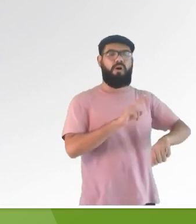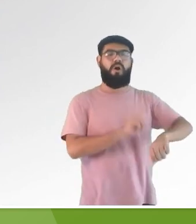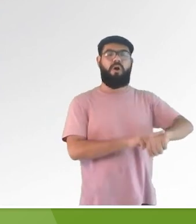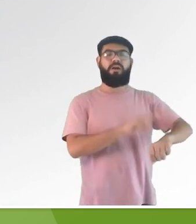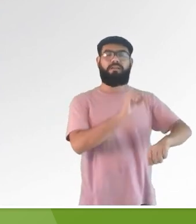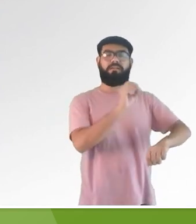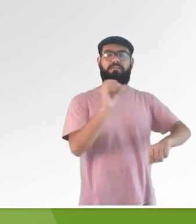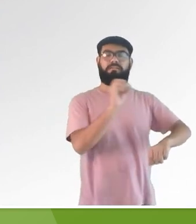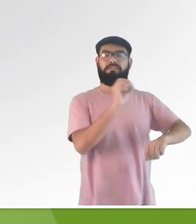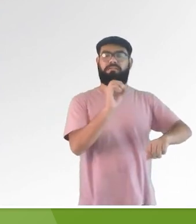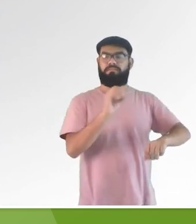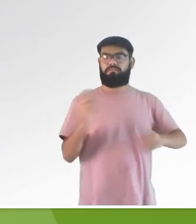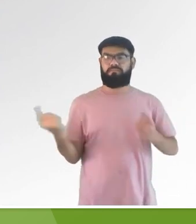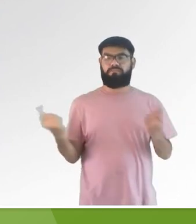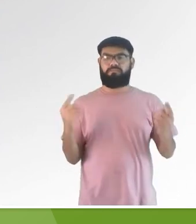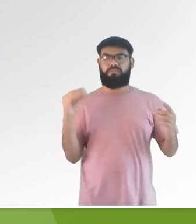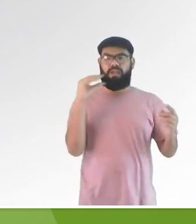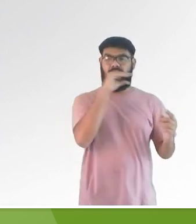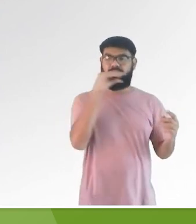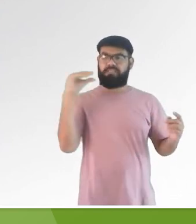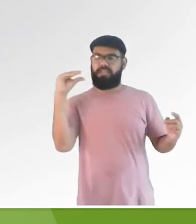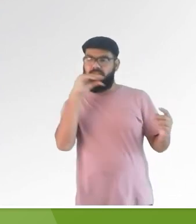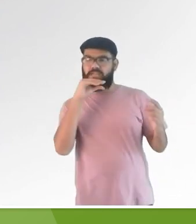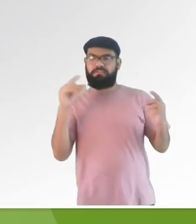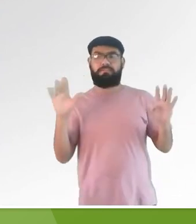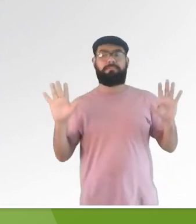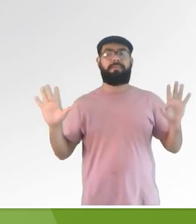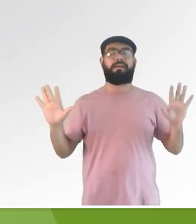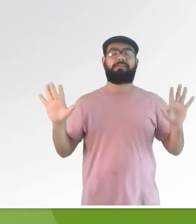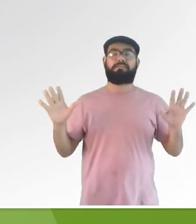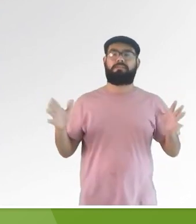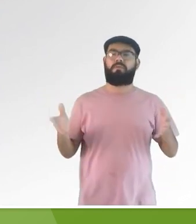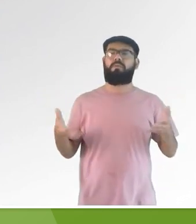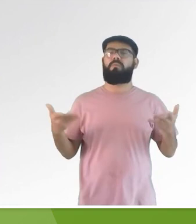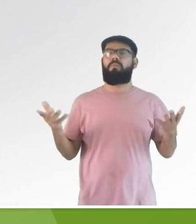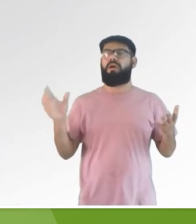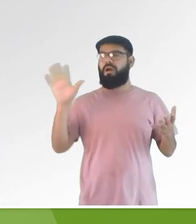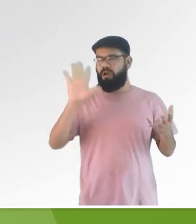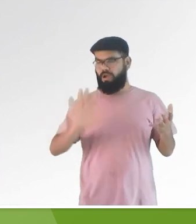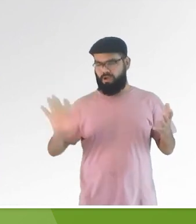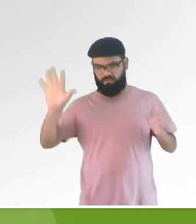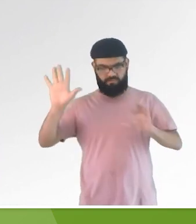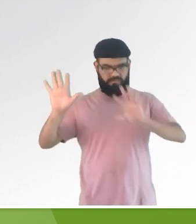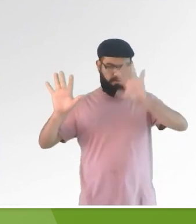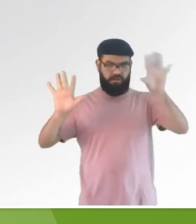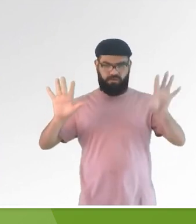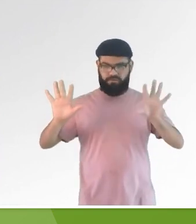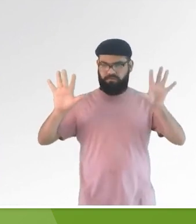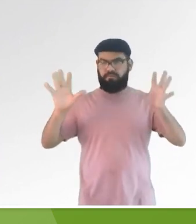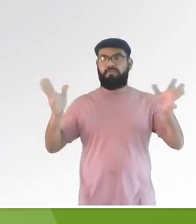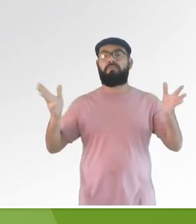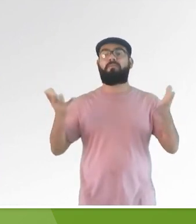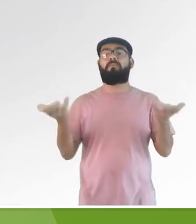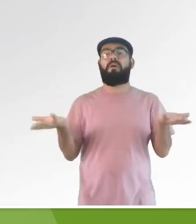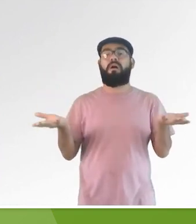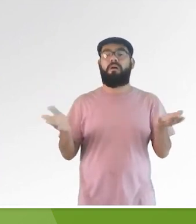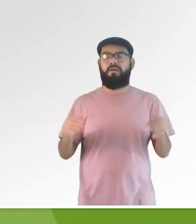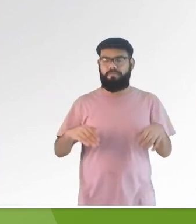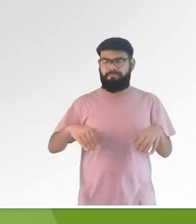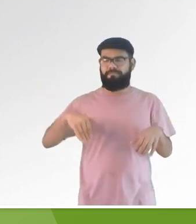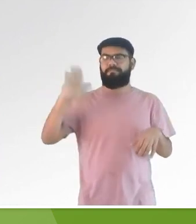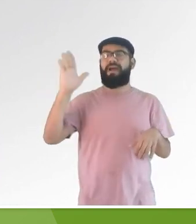são quentes, não é? Porém, o cenário que a gente observa aqui de deserto, ele é bem mais